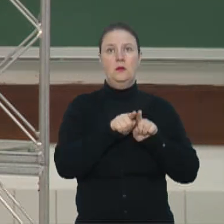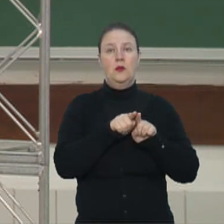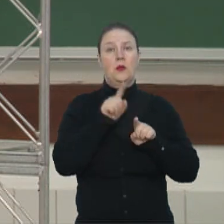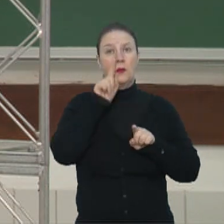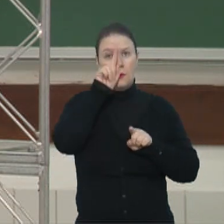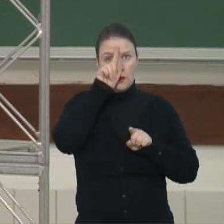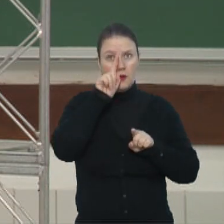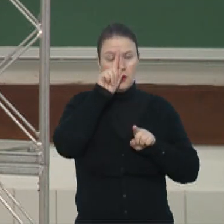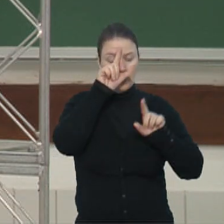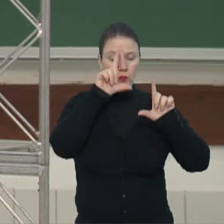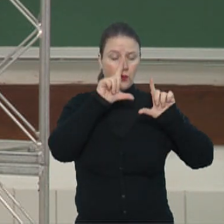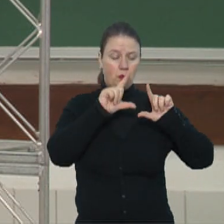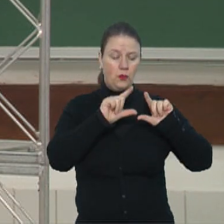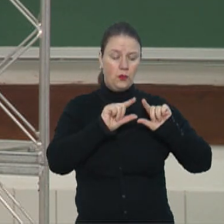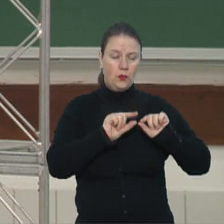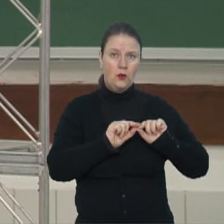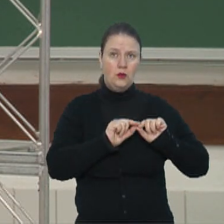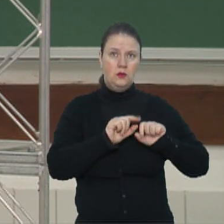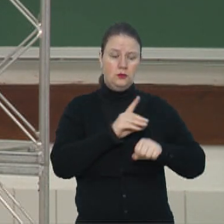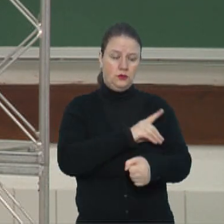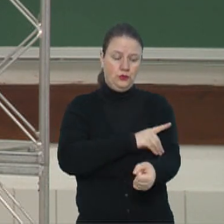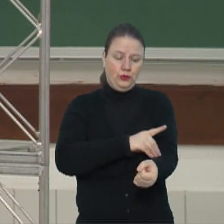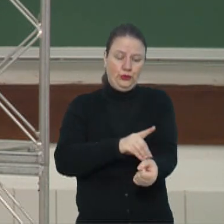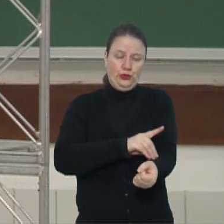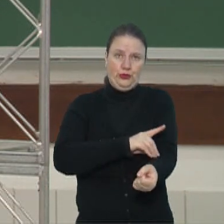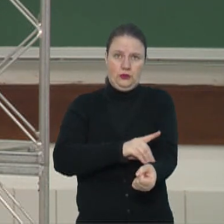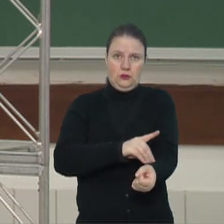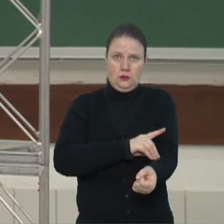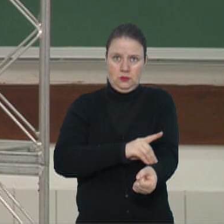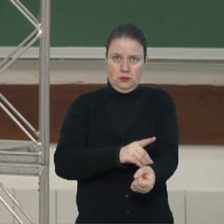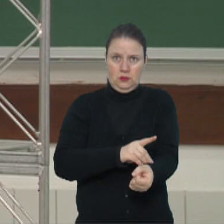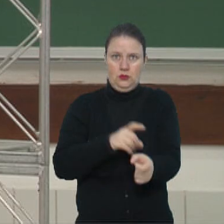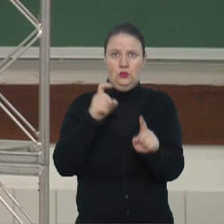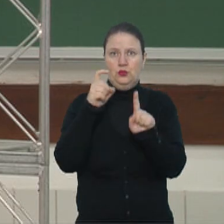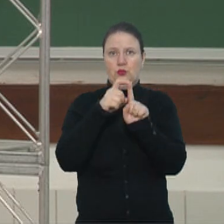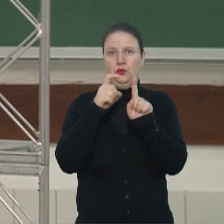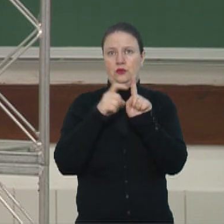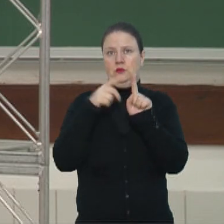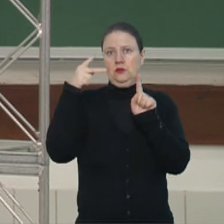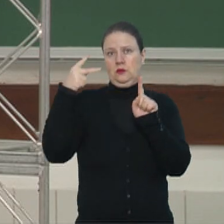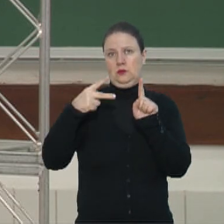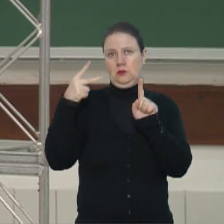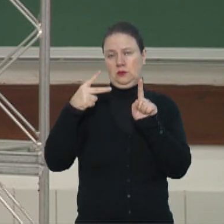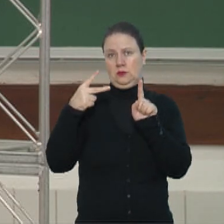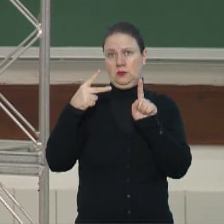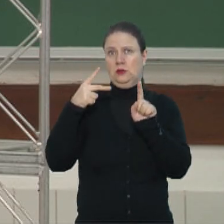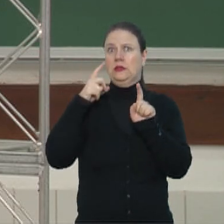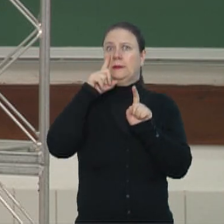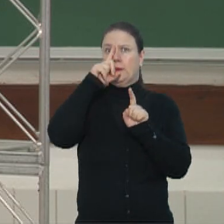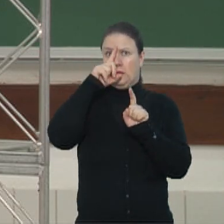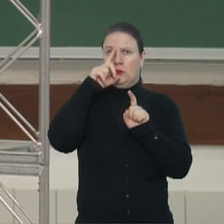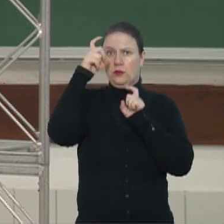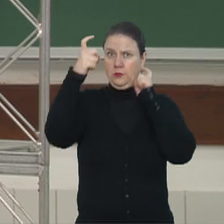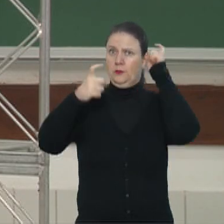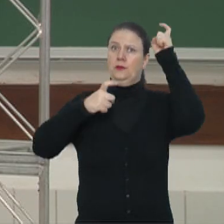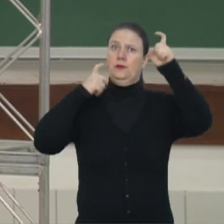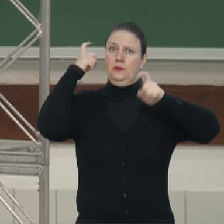riscos de ter diabetes do tipo 2, que é bem agressiva e precisamos nos preocupar com isso.